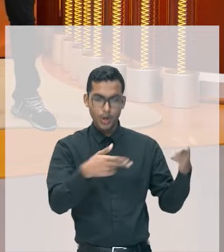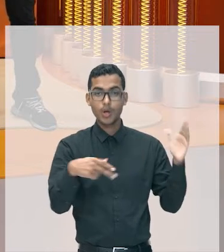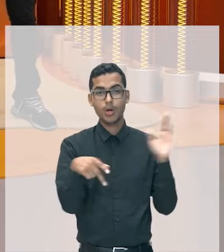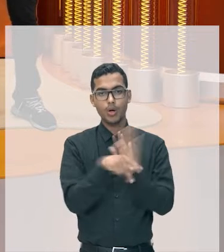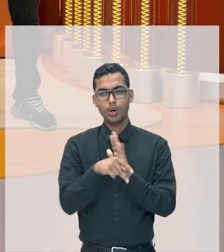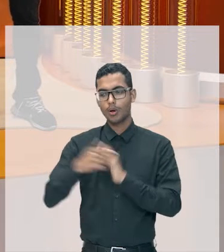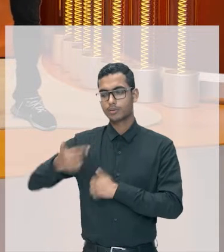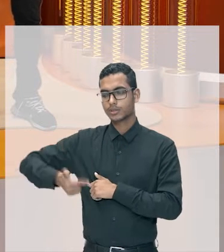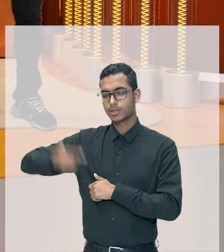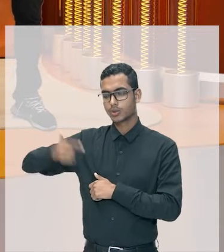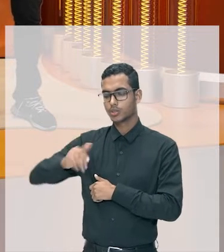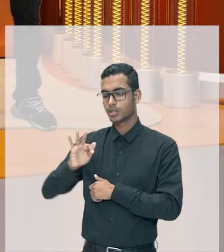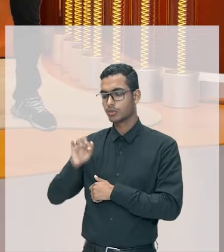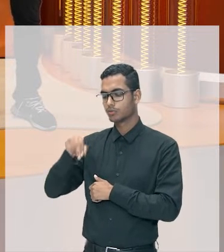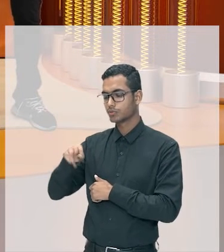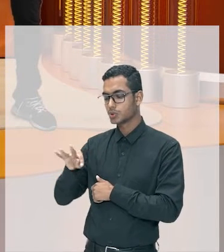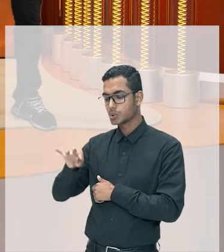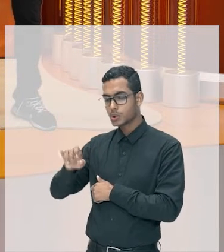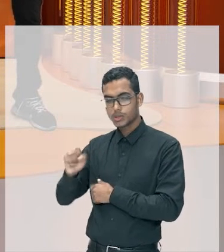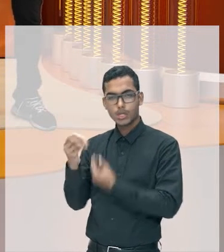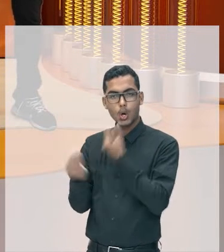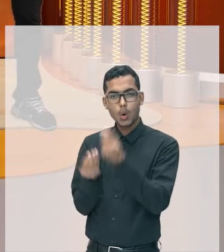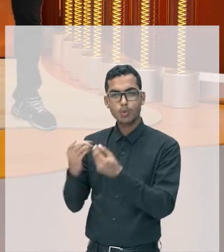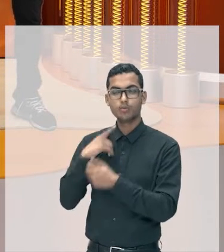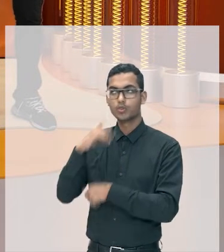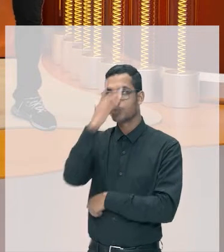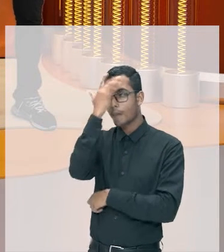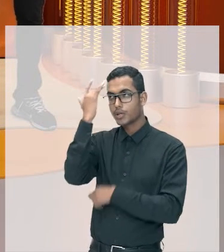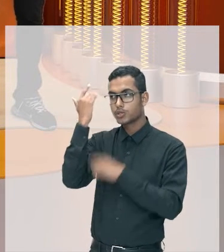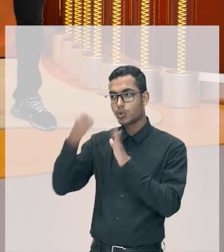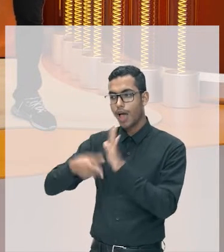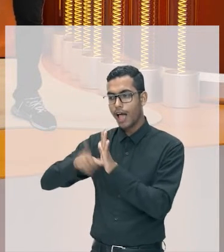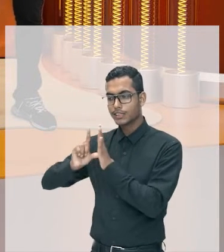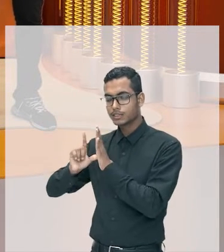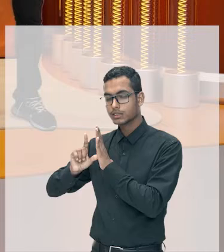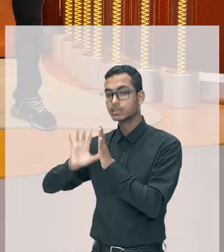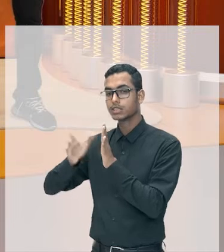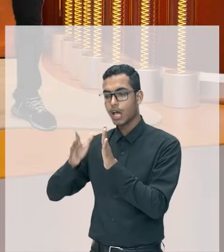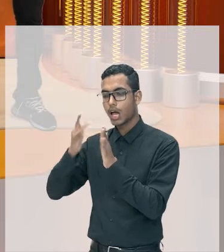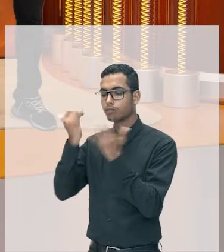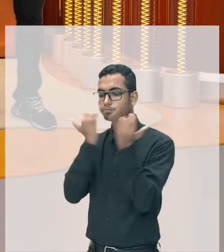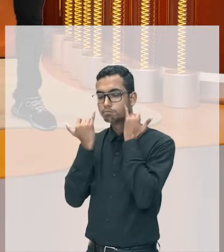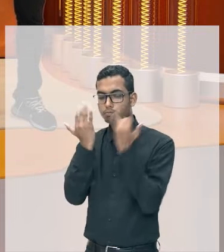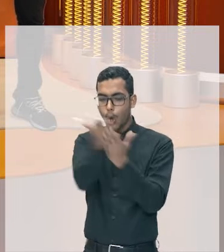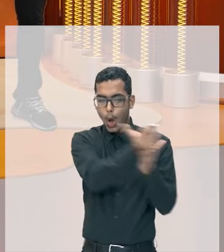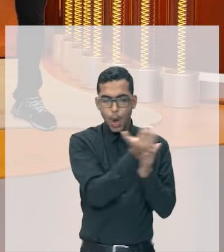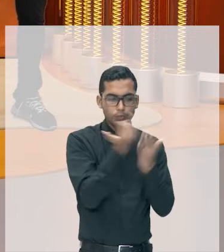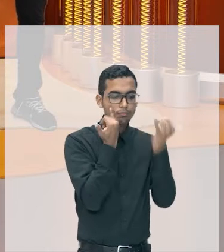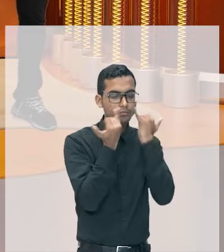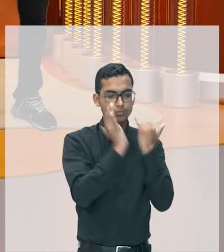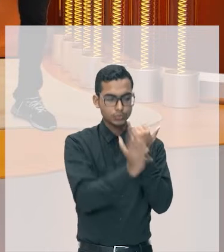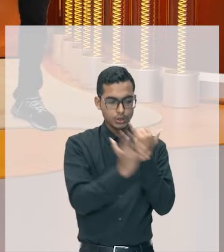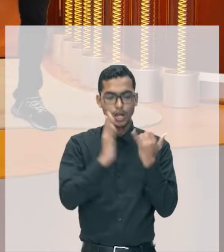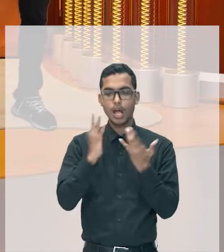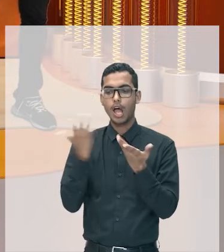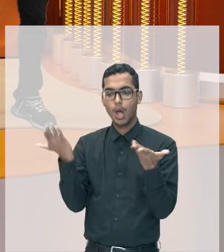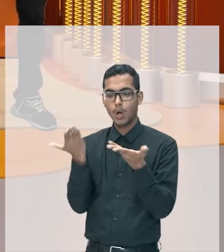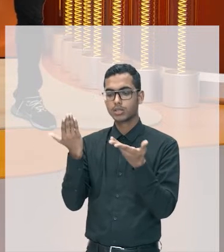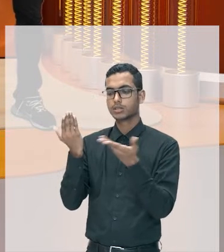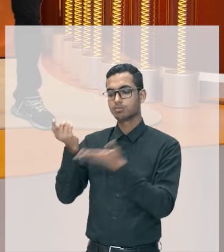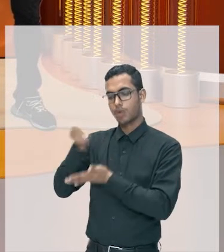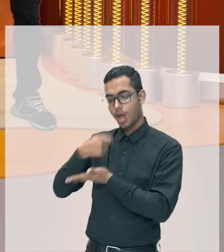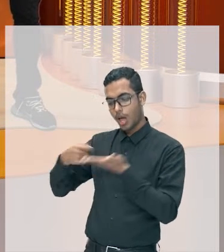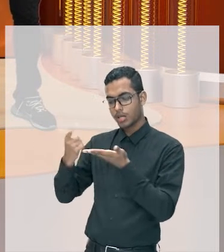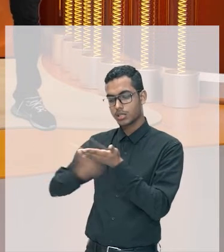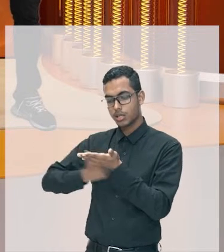secundárias, porque já é alguém que teve uma interpretação, tem ali uma análise daquele momento histórico que eu vou tentar entender o que aquela